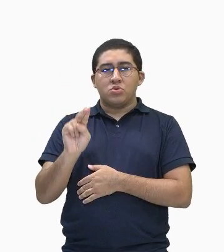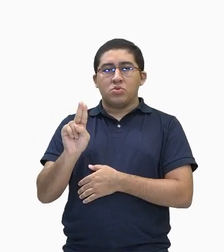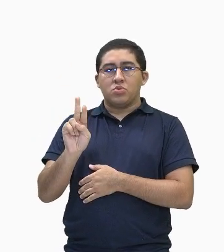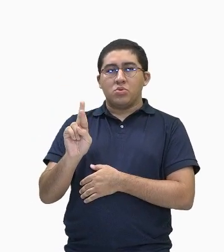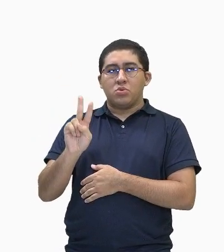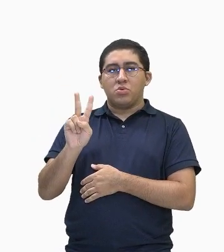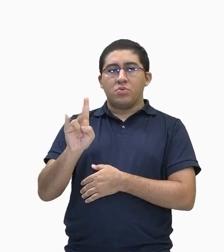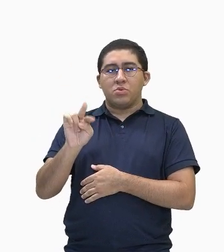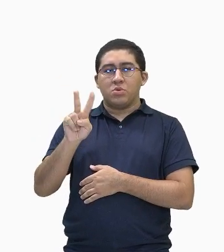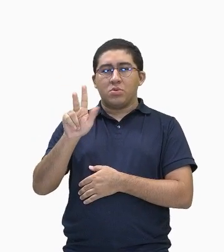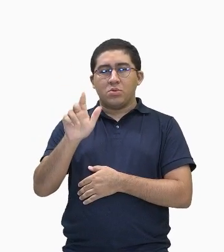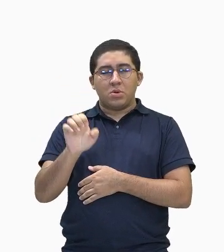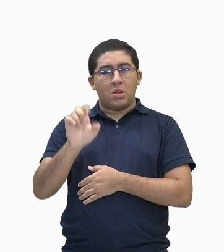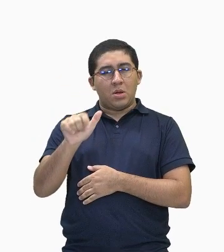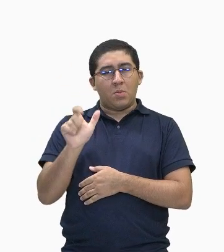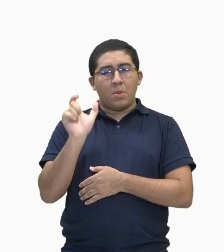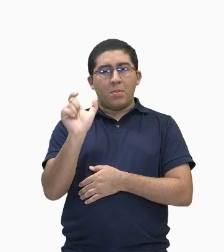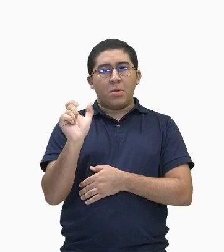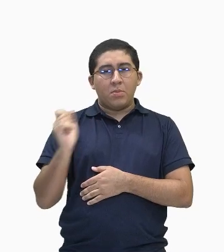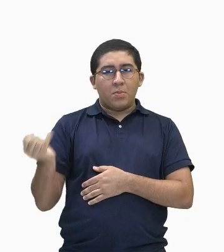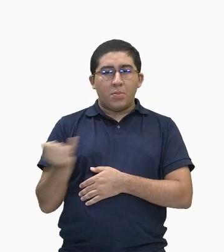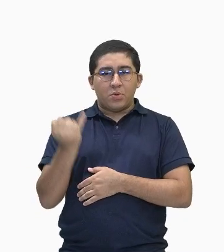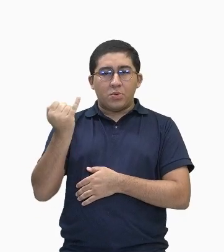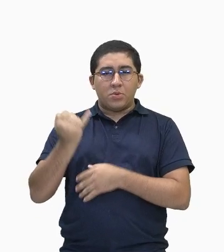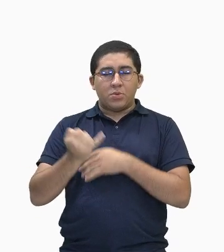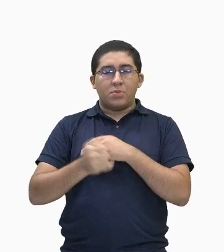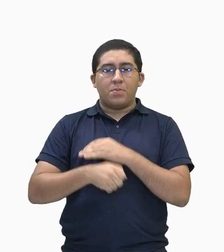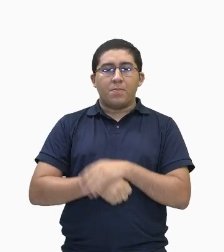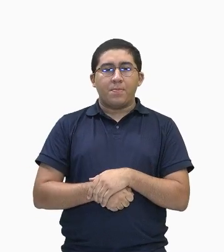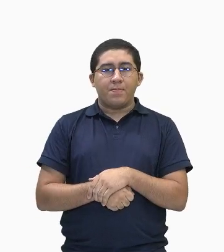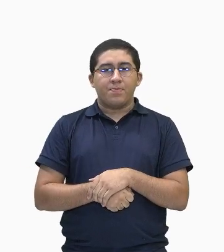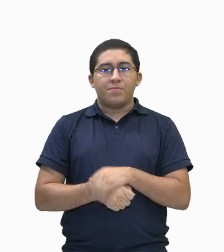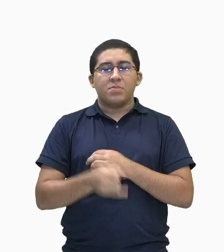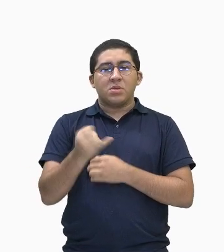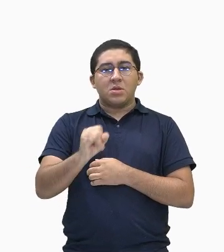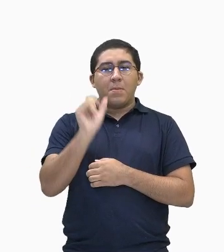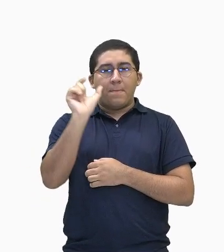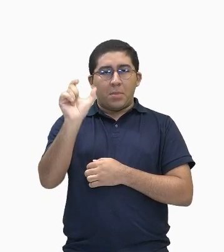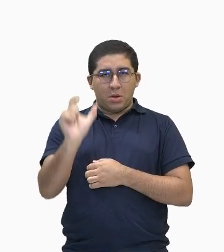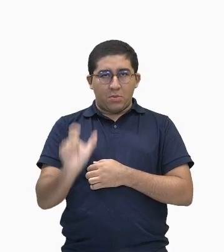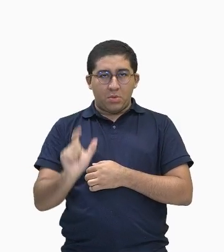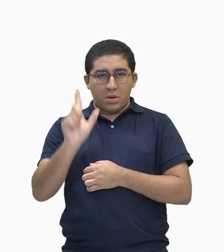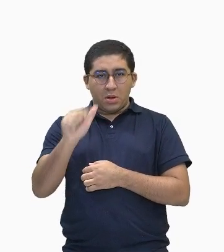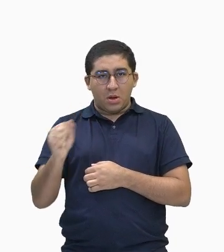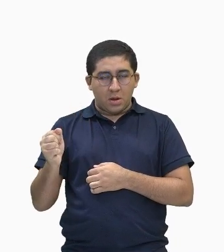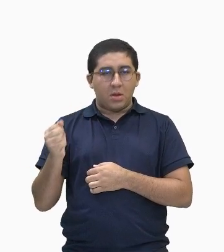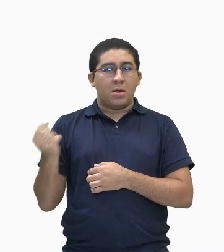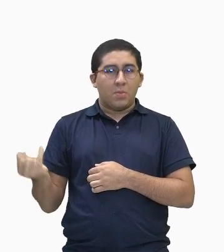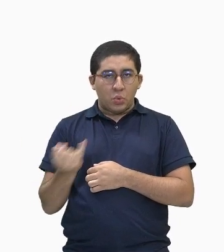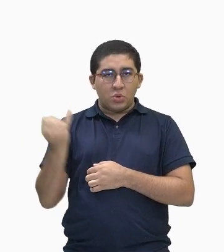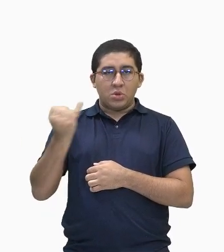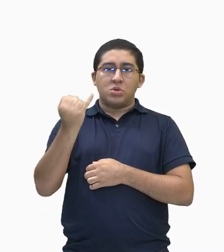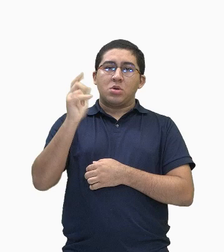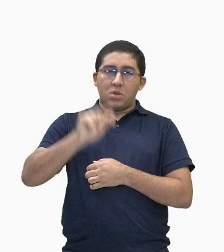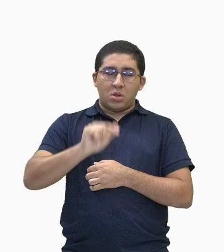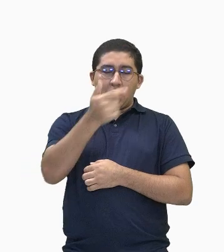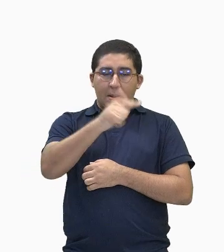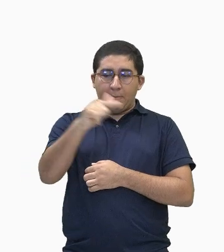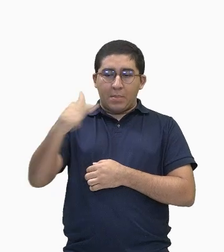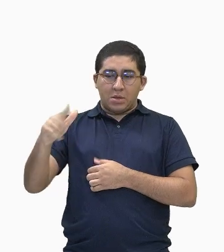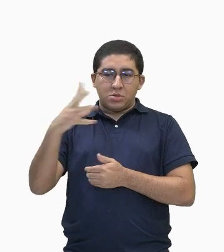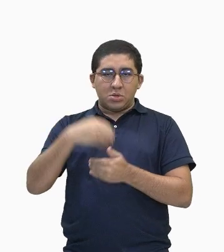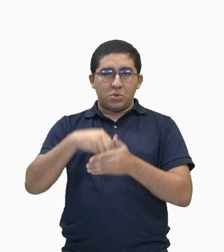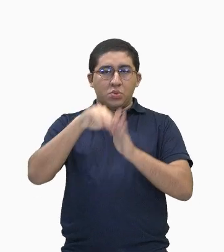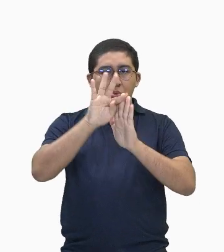aqui no meu texto, tá? Então, as palavras repetidas, elas funcionam como palavras-chave, certo? Há um